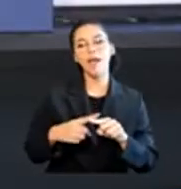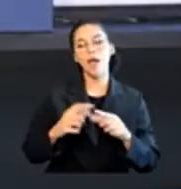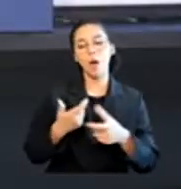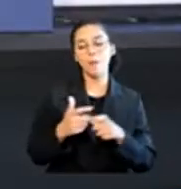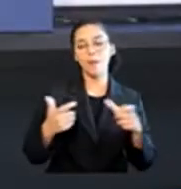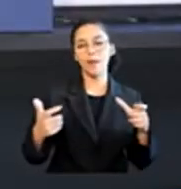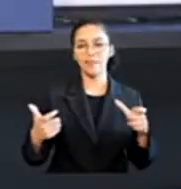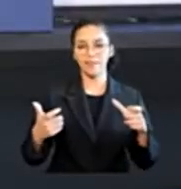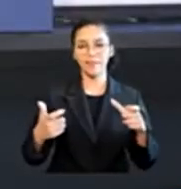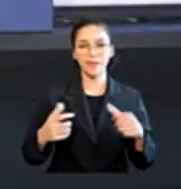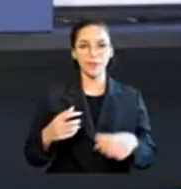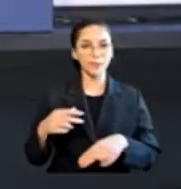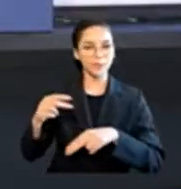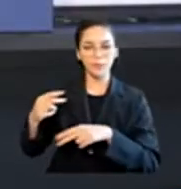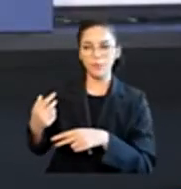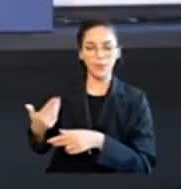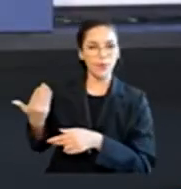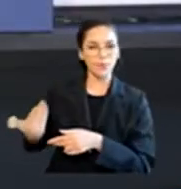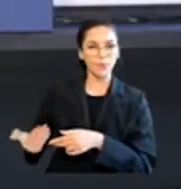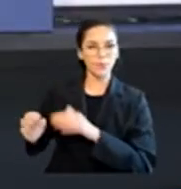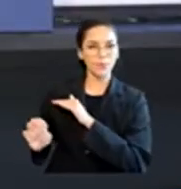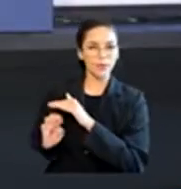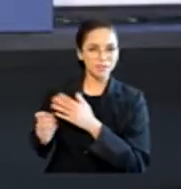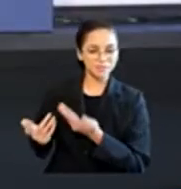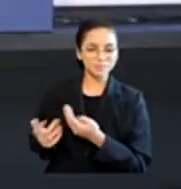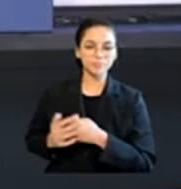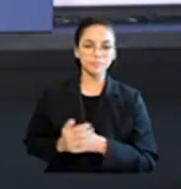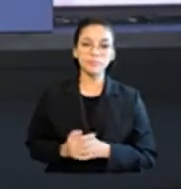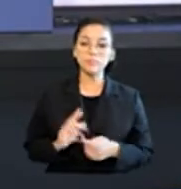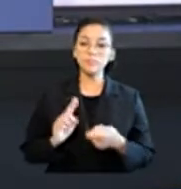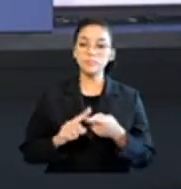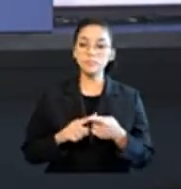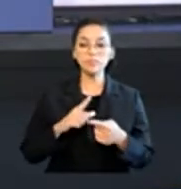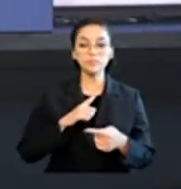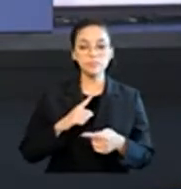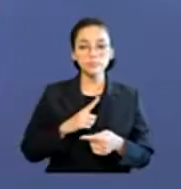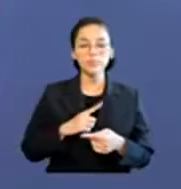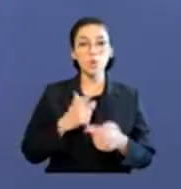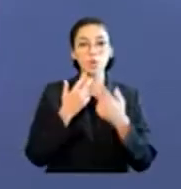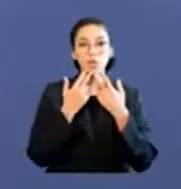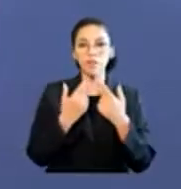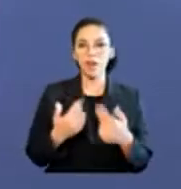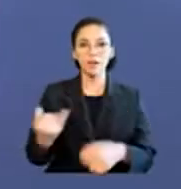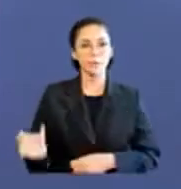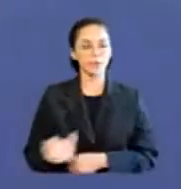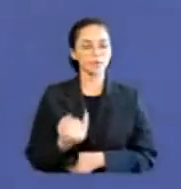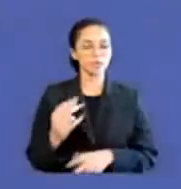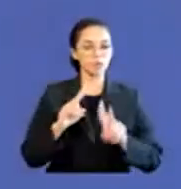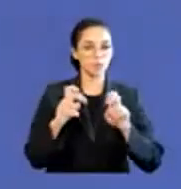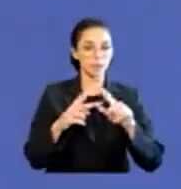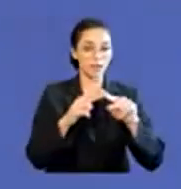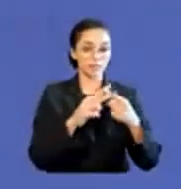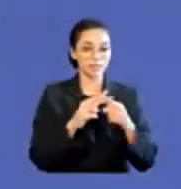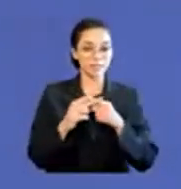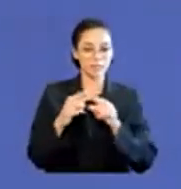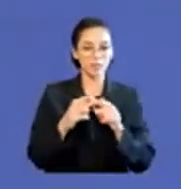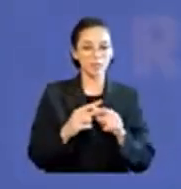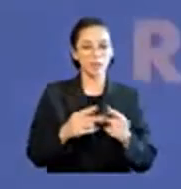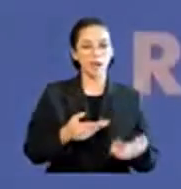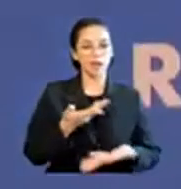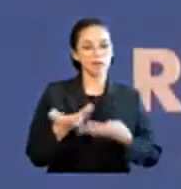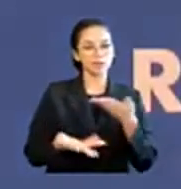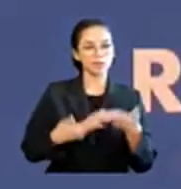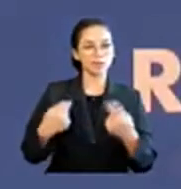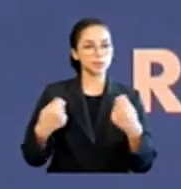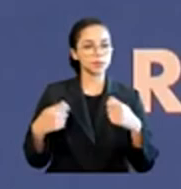estamos trazendo uma novidade muito importante relativa aos planos de revisão desse carro. Já no intuito de atender as necessidades de todos os